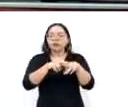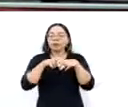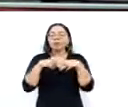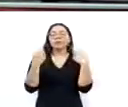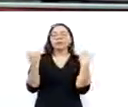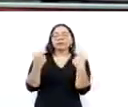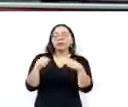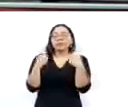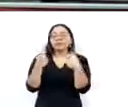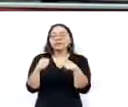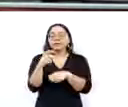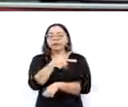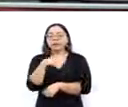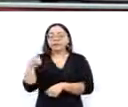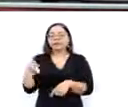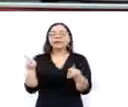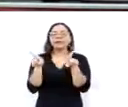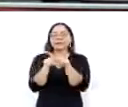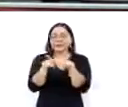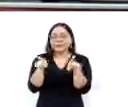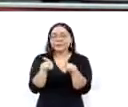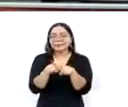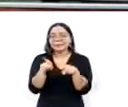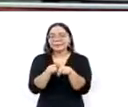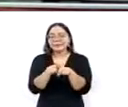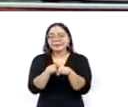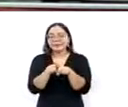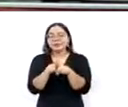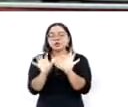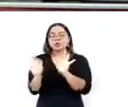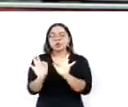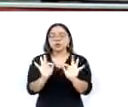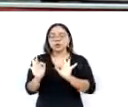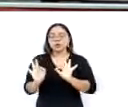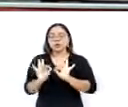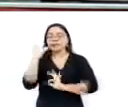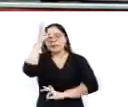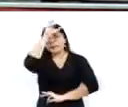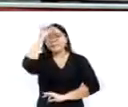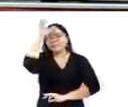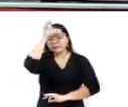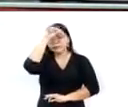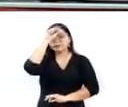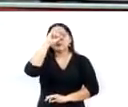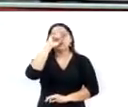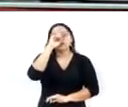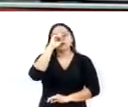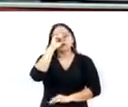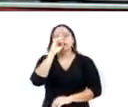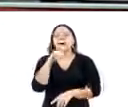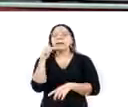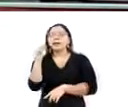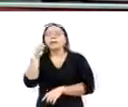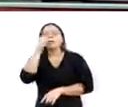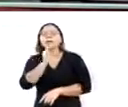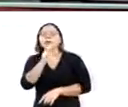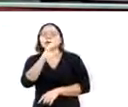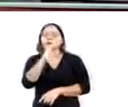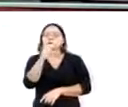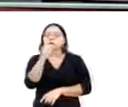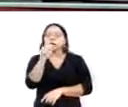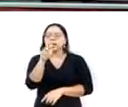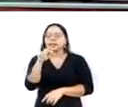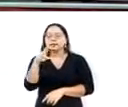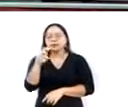Classroom? Então, foi necessário que o professor também se adequasse nesse momento. E é claro que a Shark